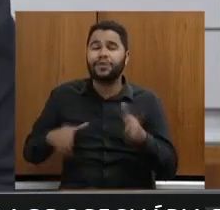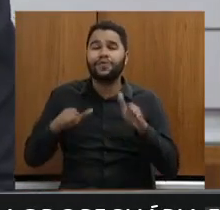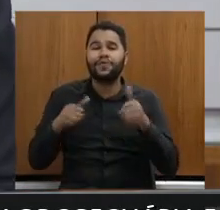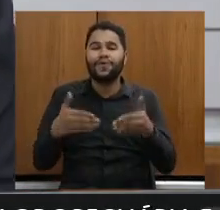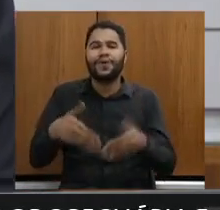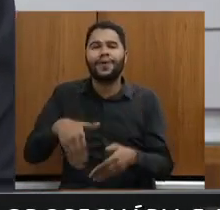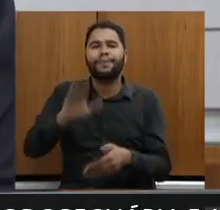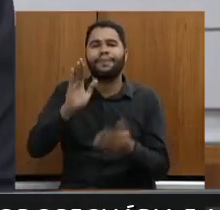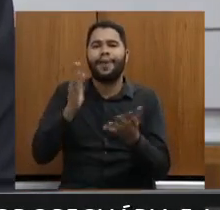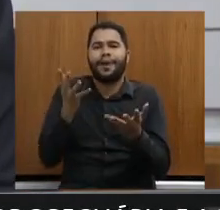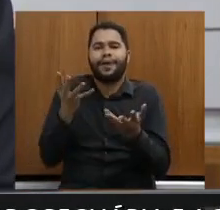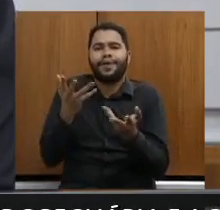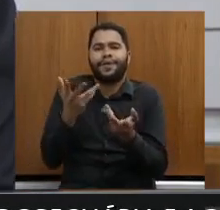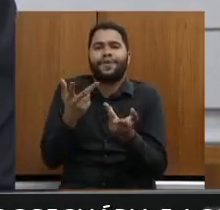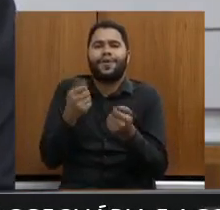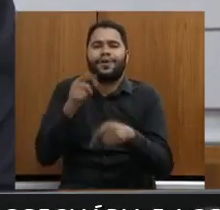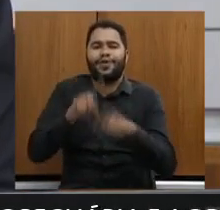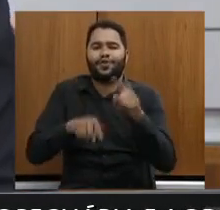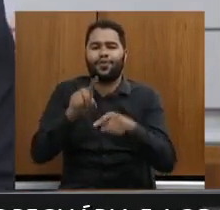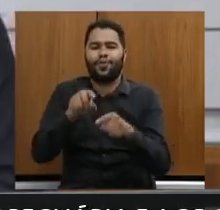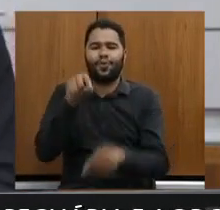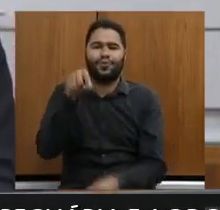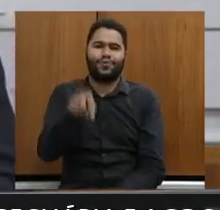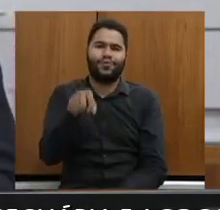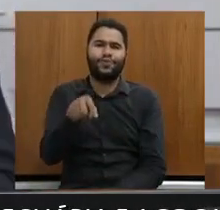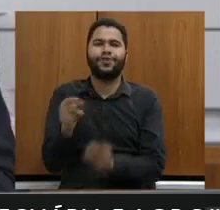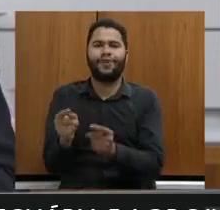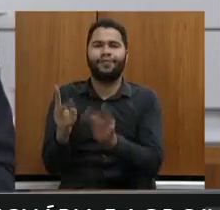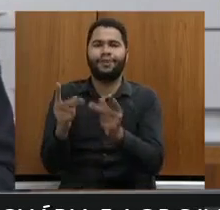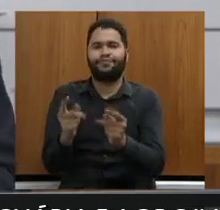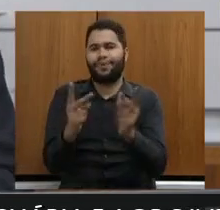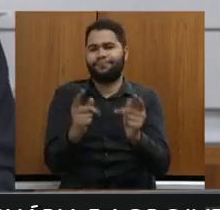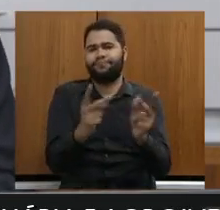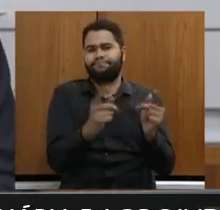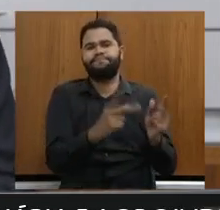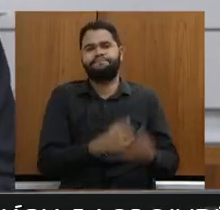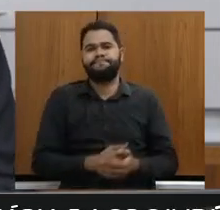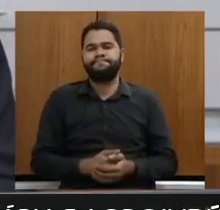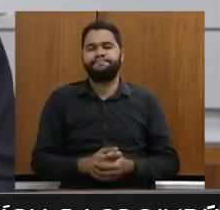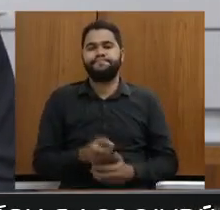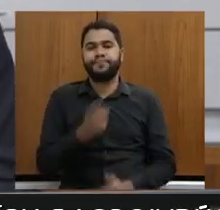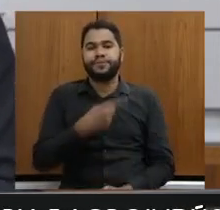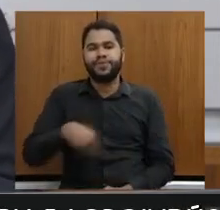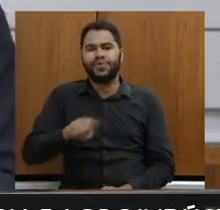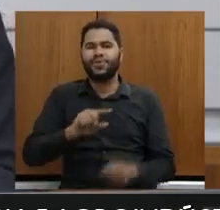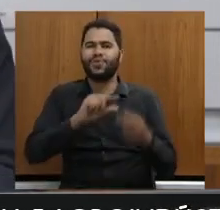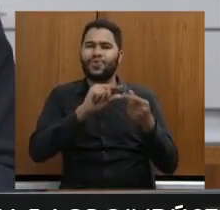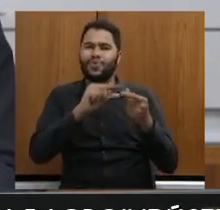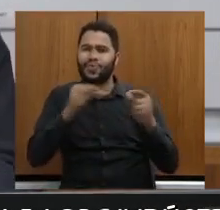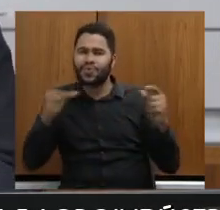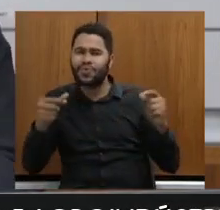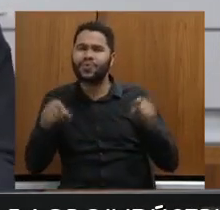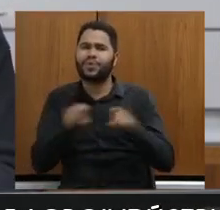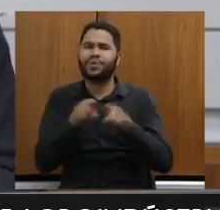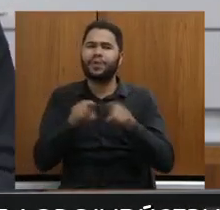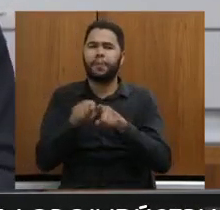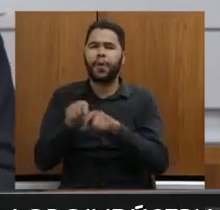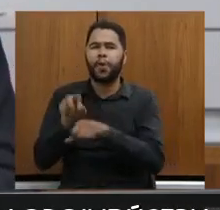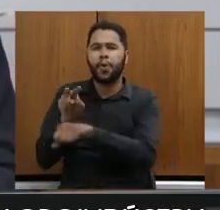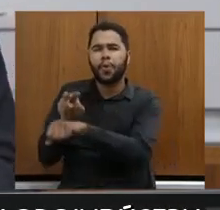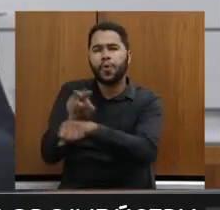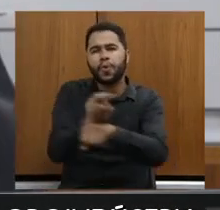mais na qualidade do produto final está sendo colocado no mercado Então em vez de a gente ter estrutura ter fiscais